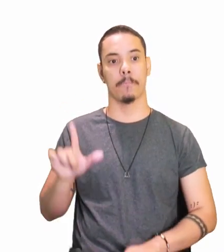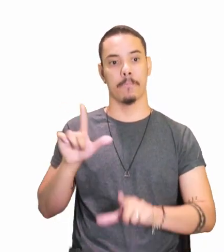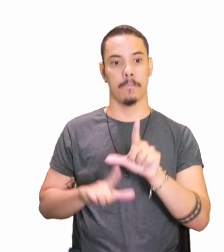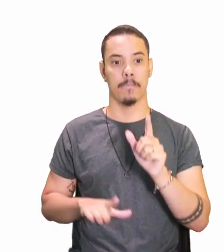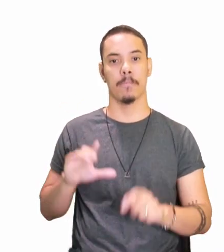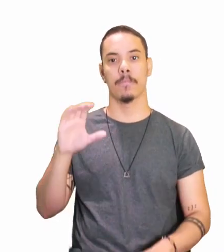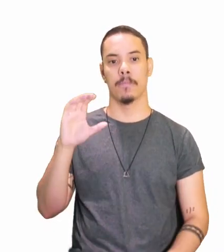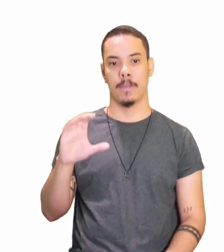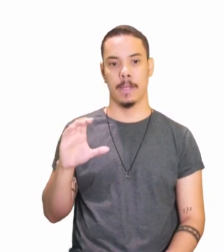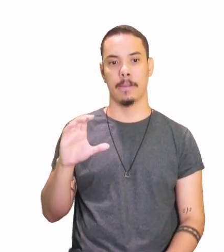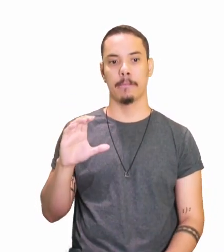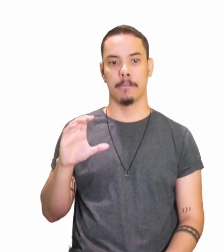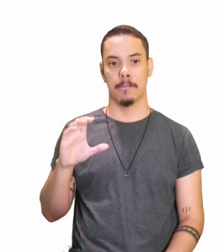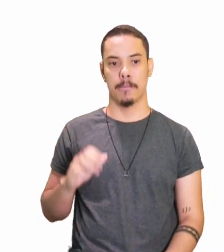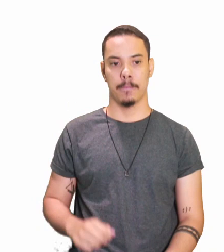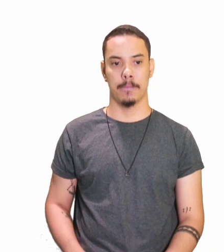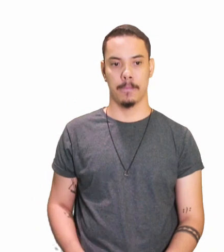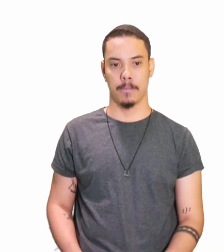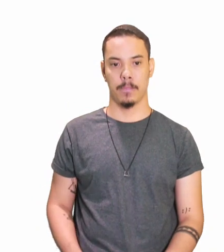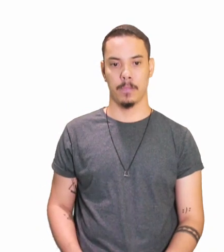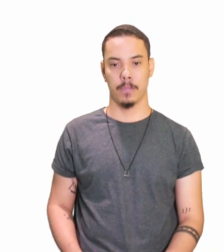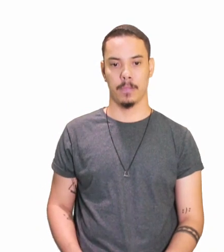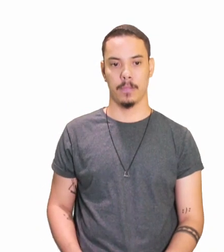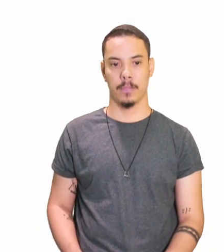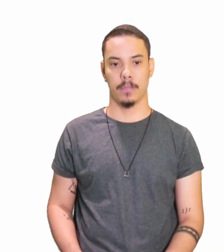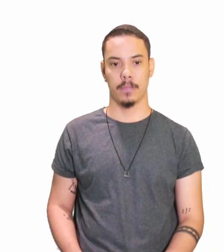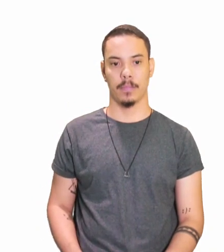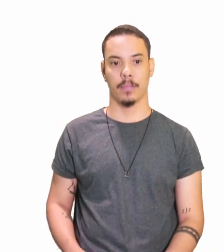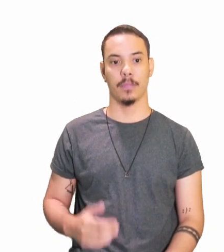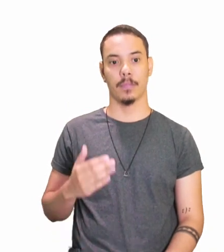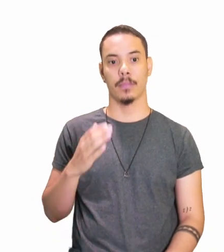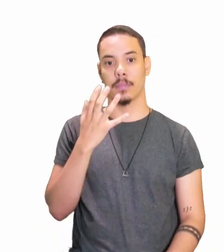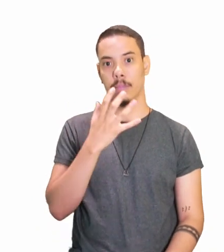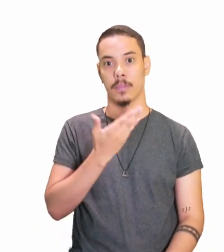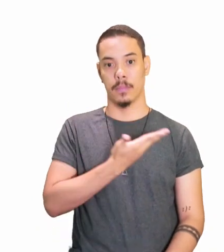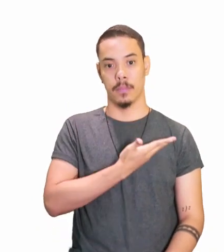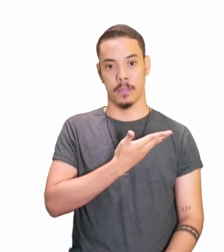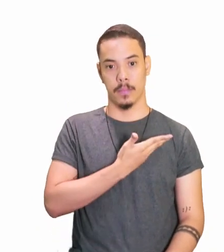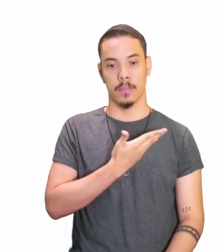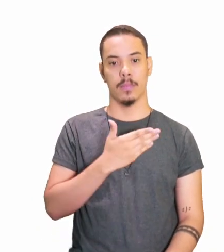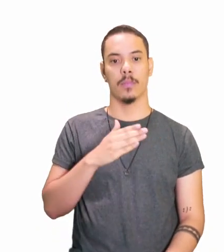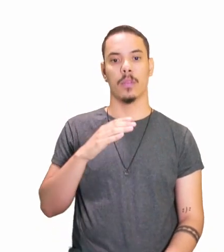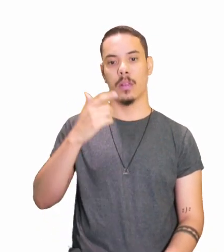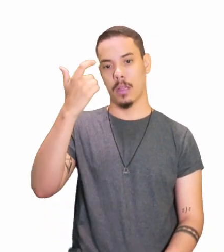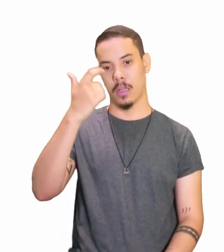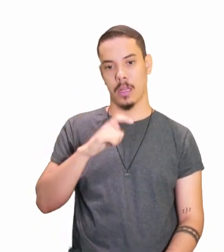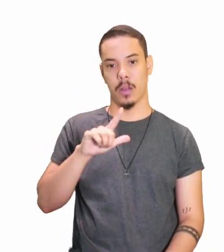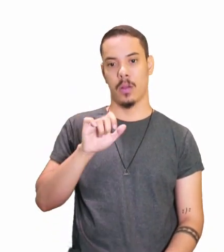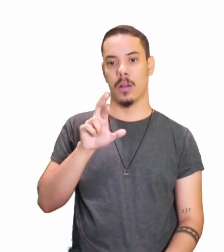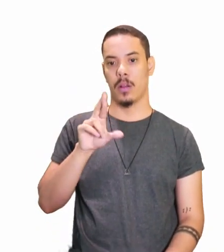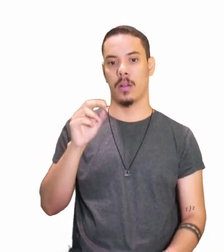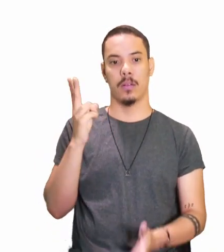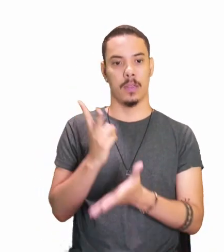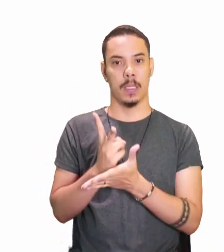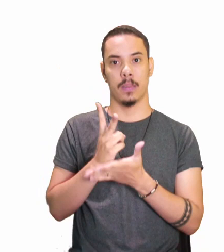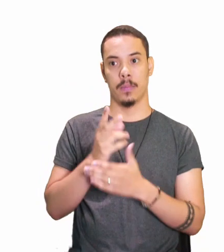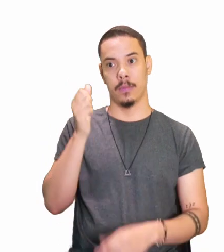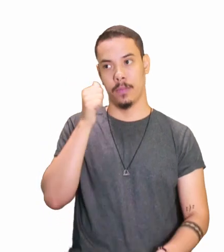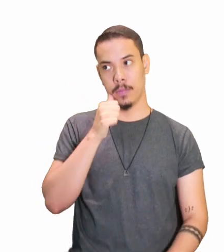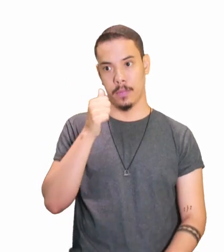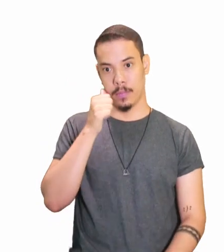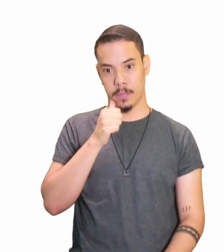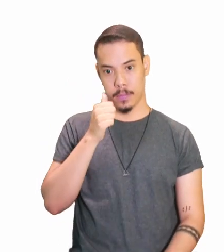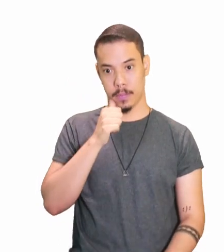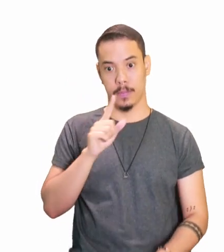E, nós temos aqui o gabarito letra C, tá certo? Nas cantigas de amigo, o eu lírico é sempre feminino, mas tu sabe, né?